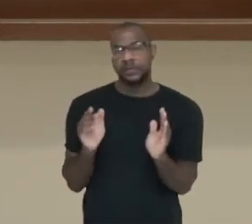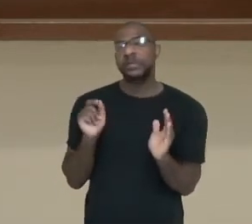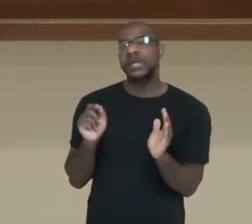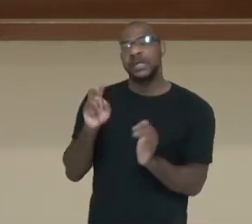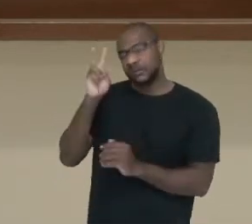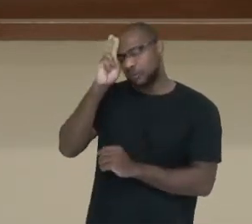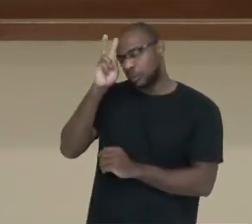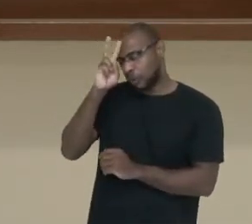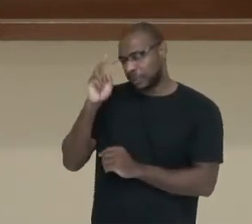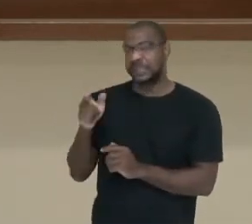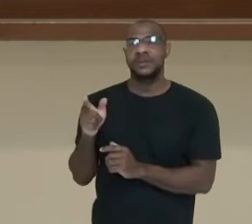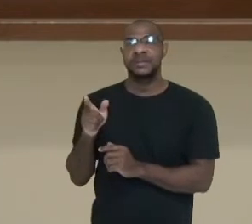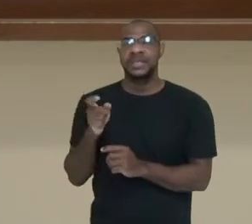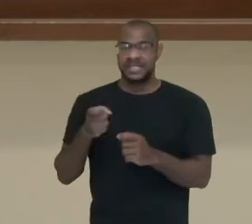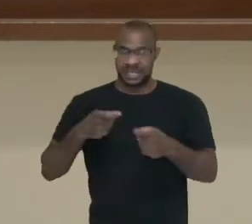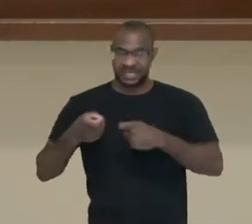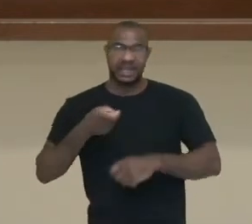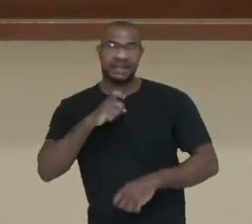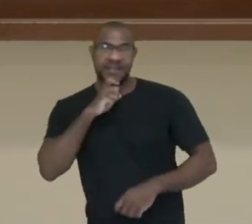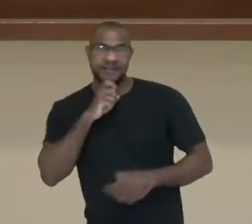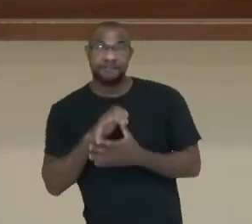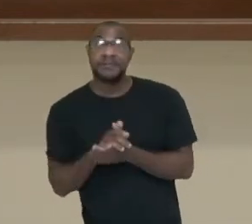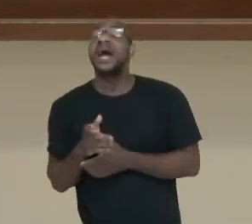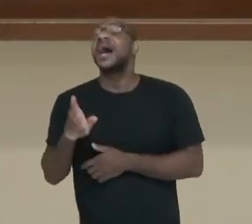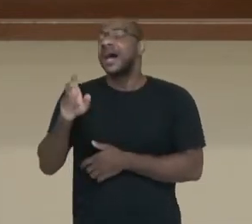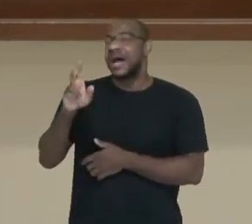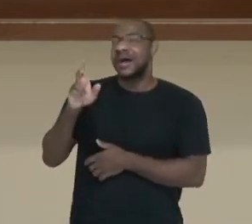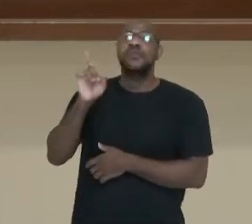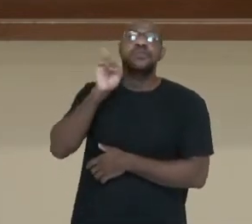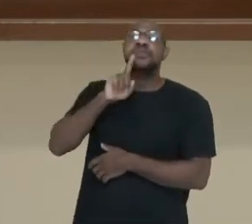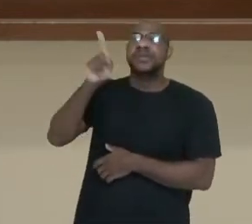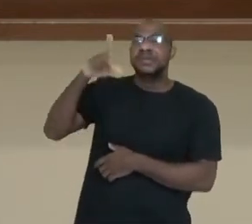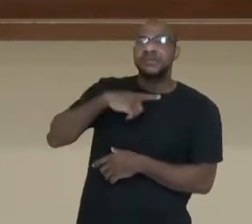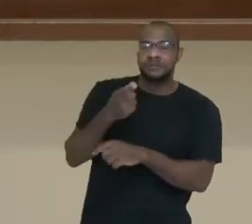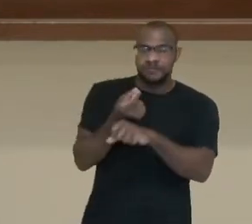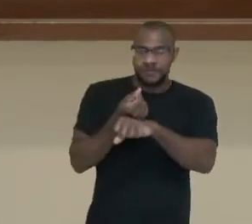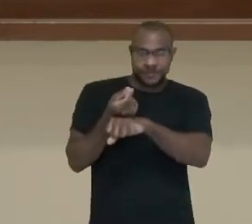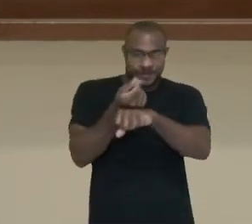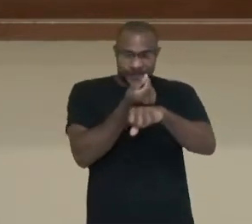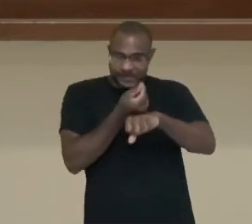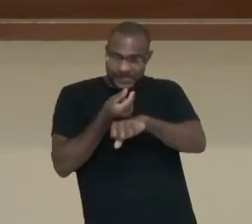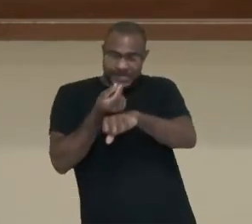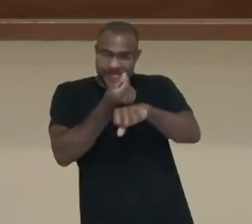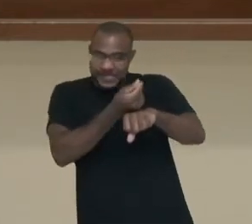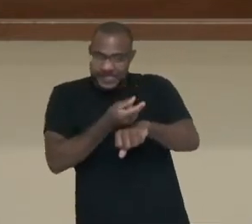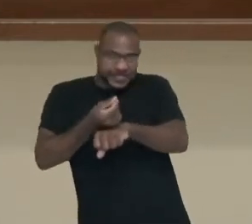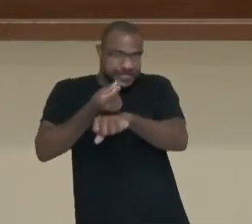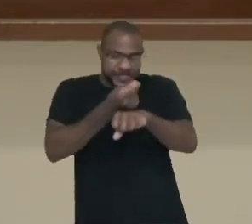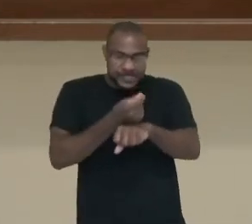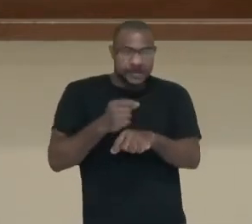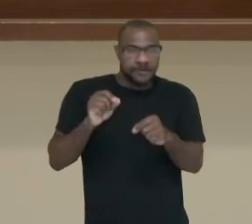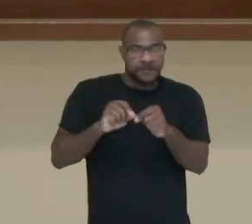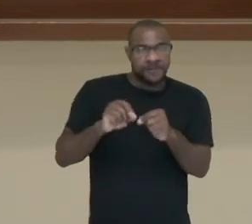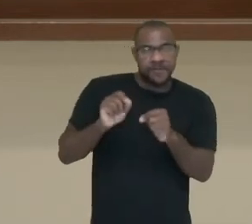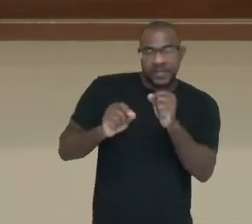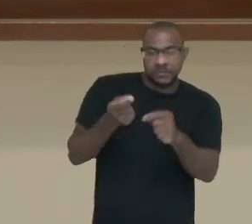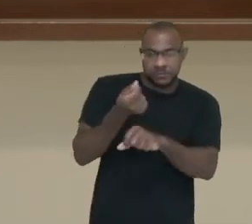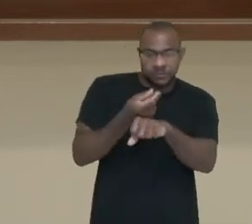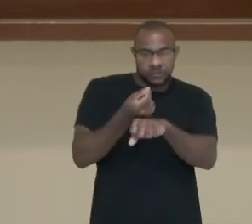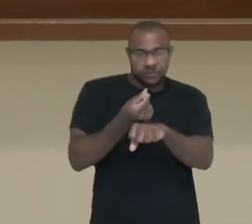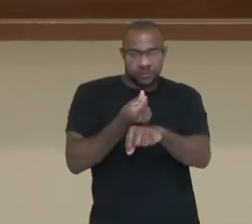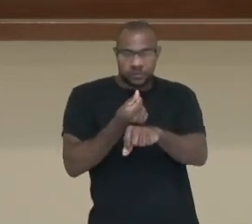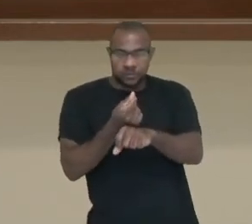Fria. Estados Unidos, puxando toda a estruturação econômica do capitalismo, foi fazendo um giro, um capital de